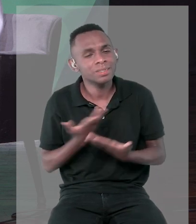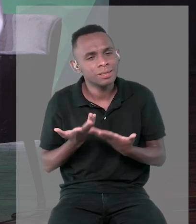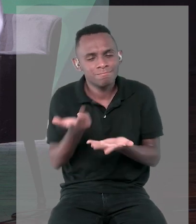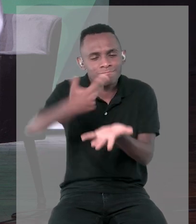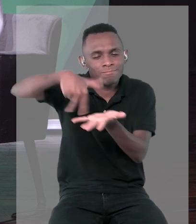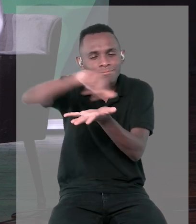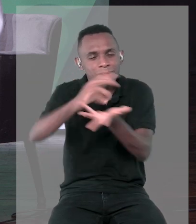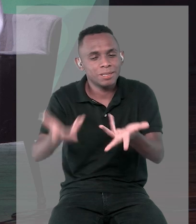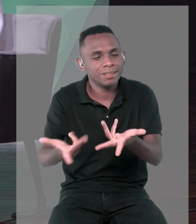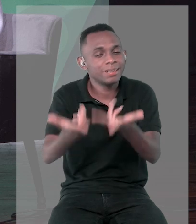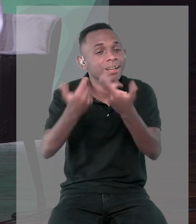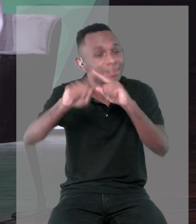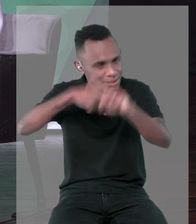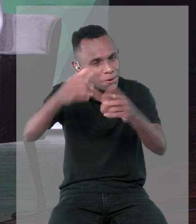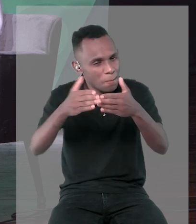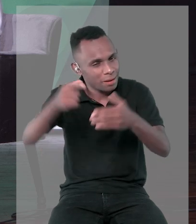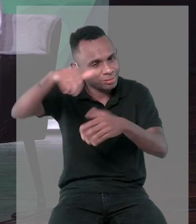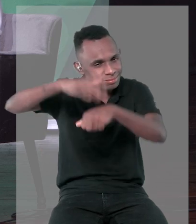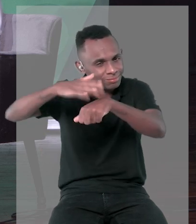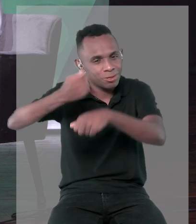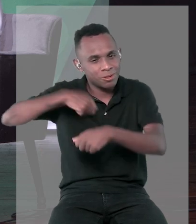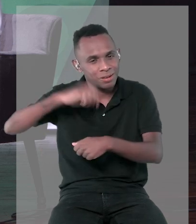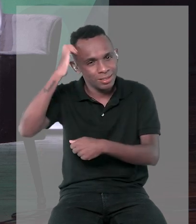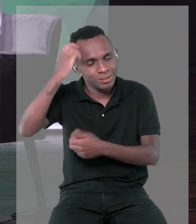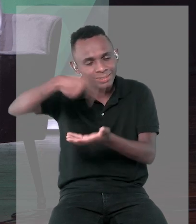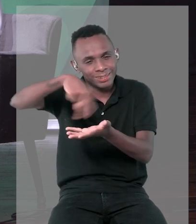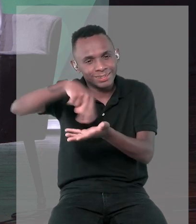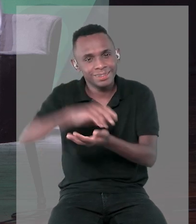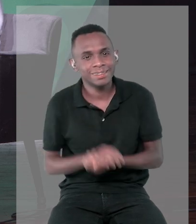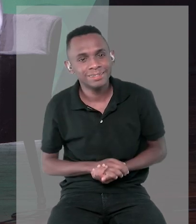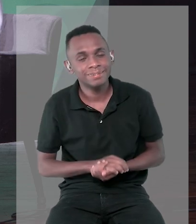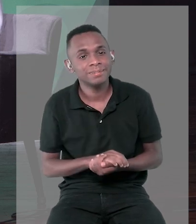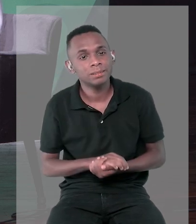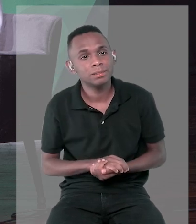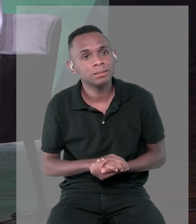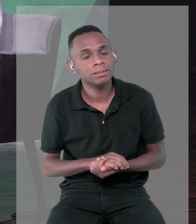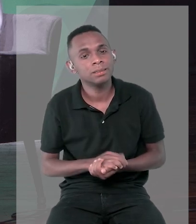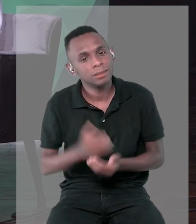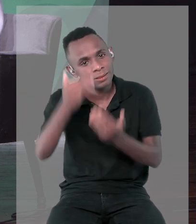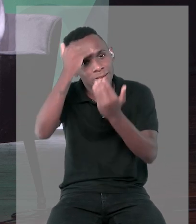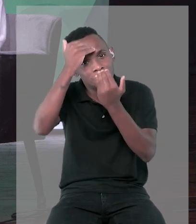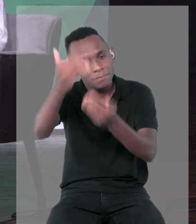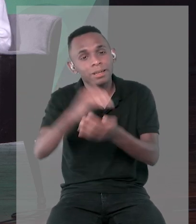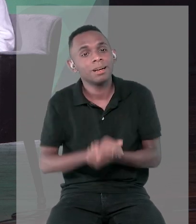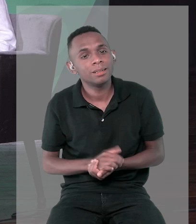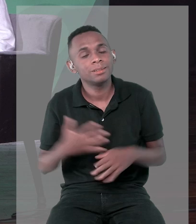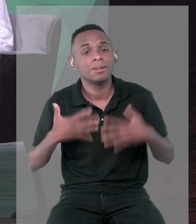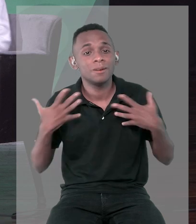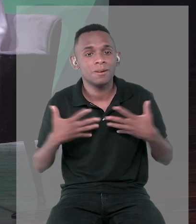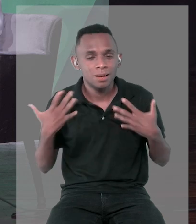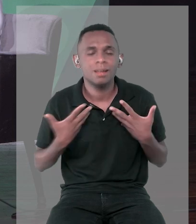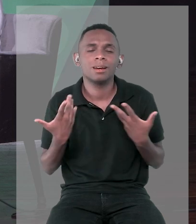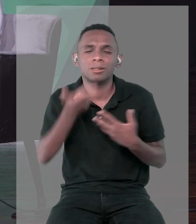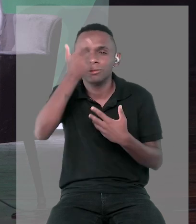E ele dança que é uma beleza. Depois a gente pede para o Eduardo para dançar. Nádia, querido, muito obrigado. É uma alegria para